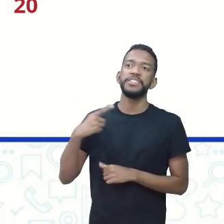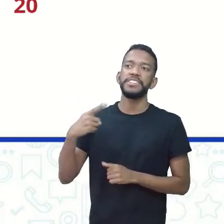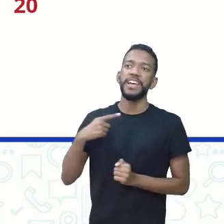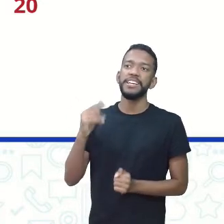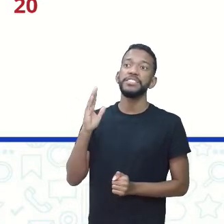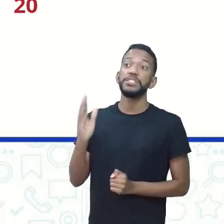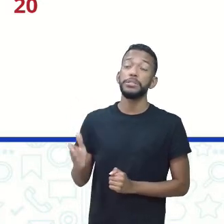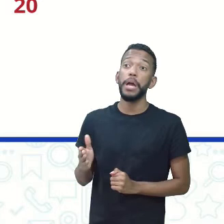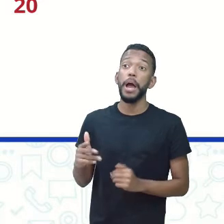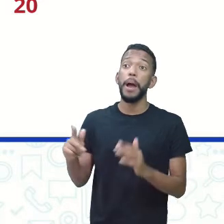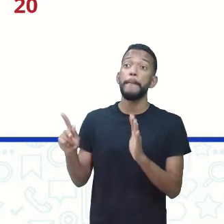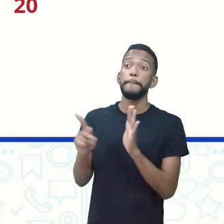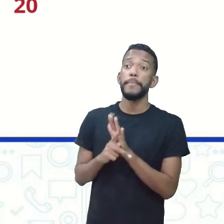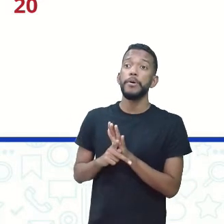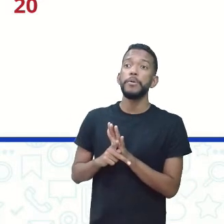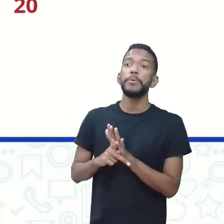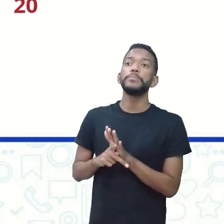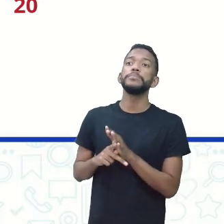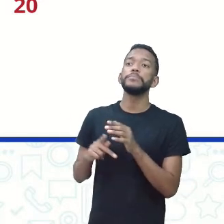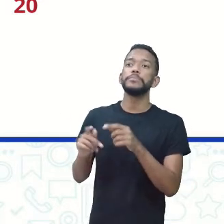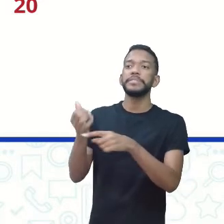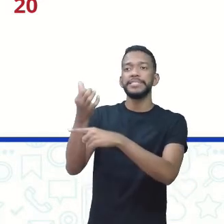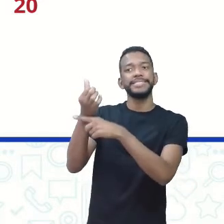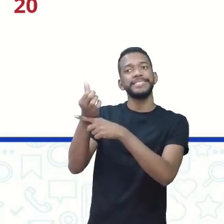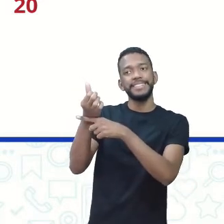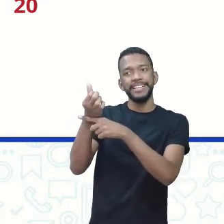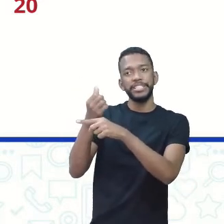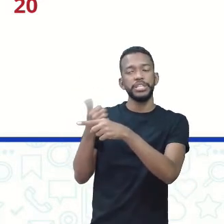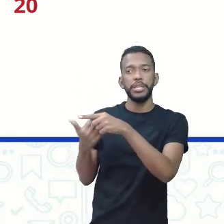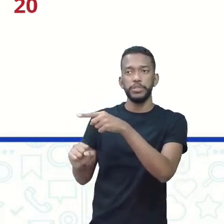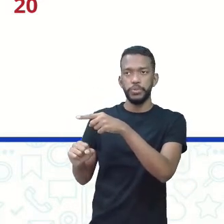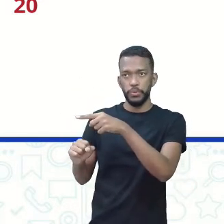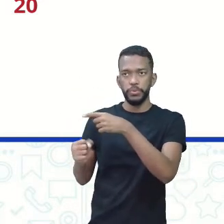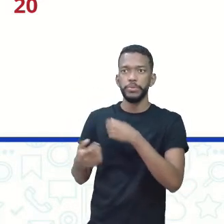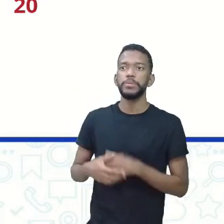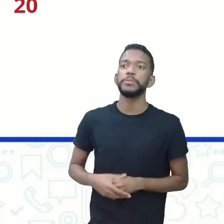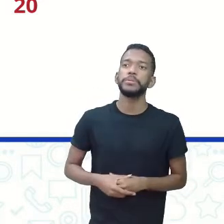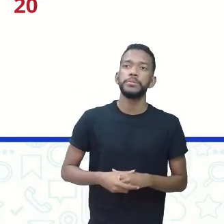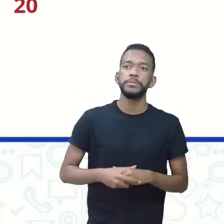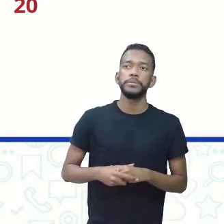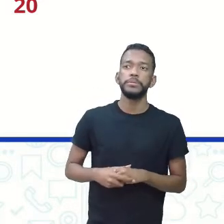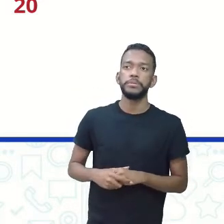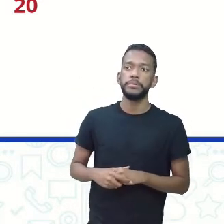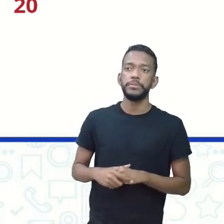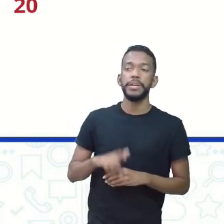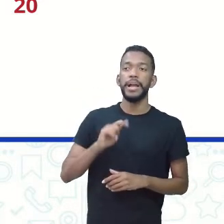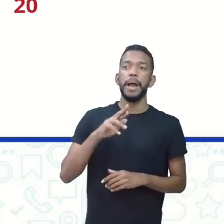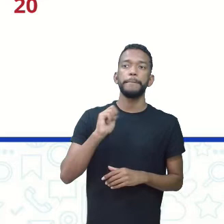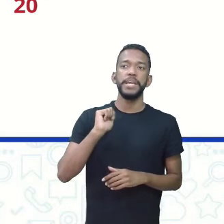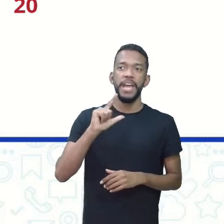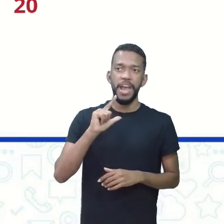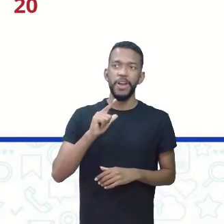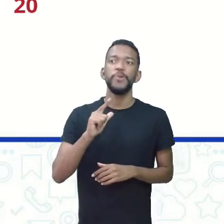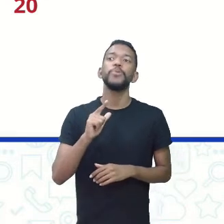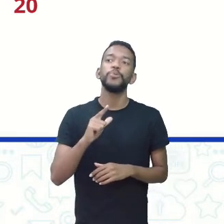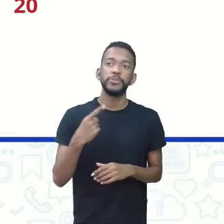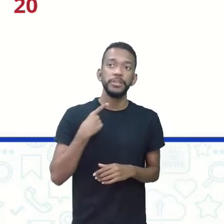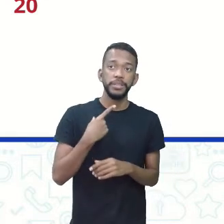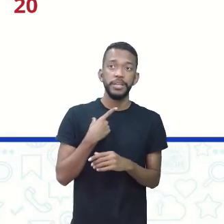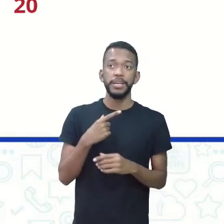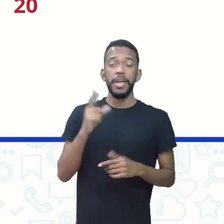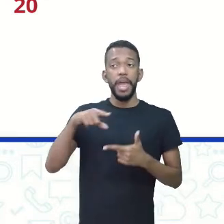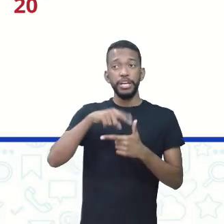uma prova de geometria, onde ele acertou 6 de 18. O Gabriel, ele estava fazendo uma prova